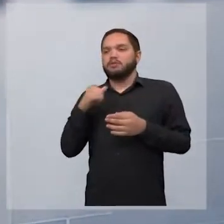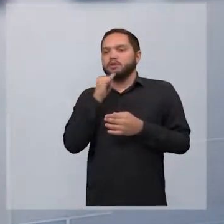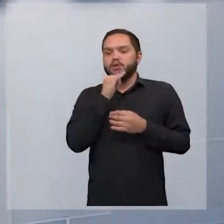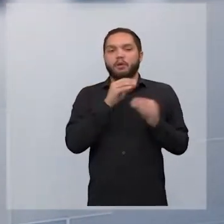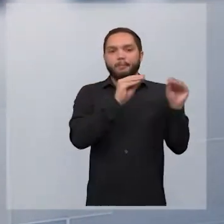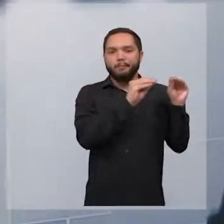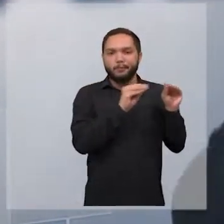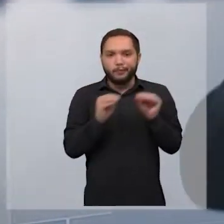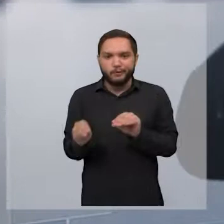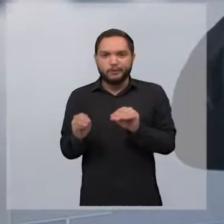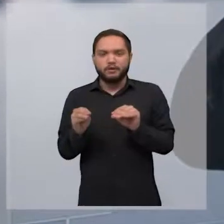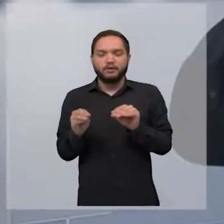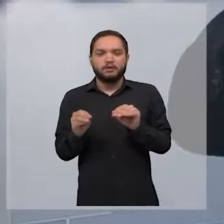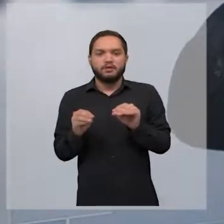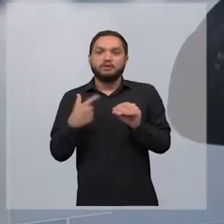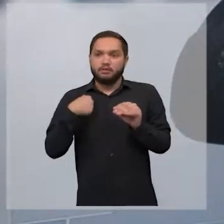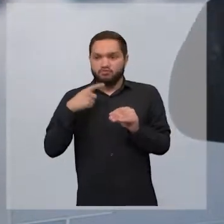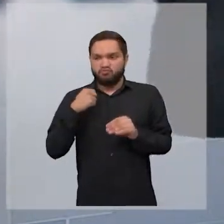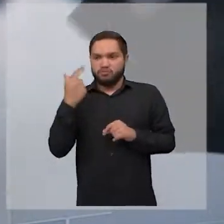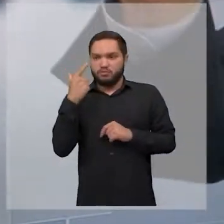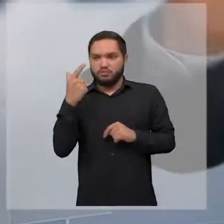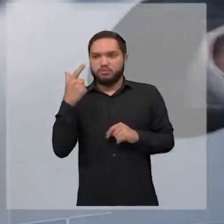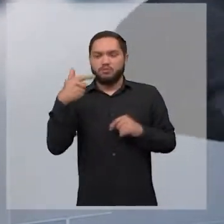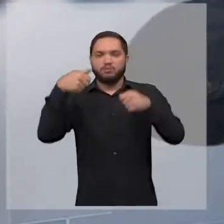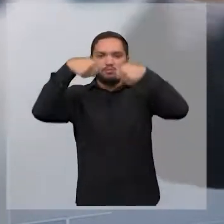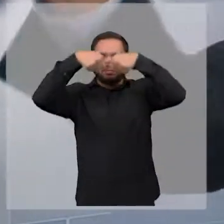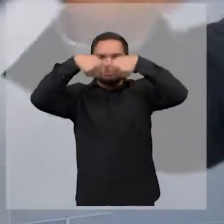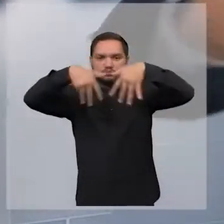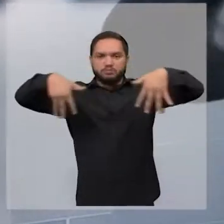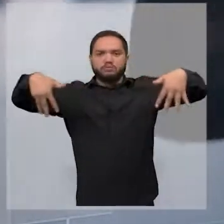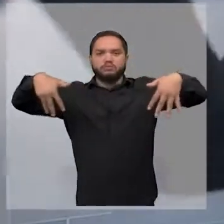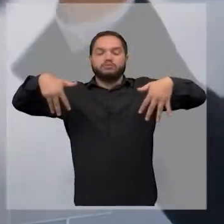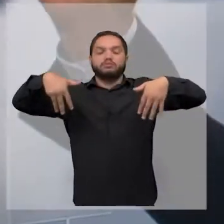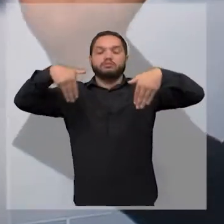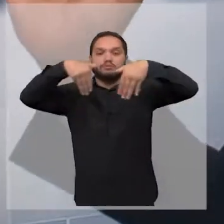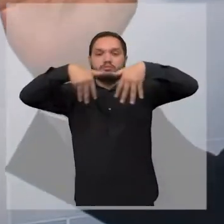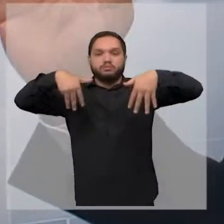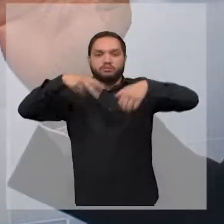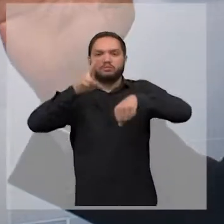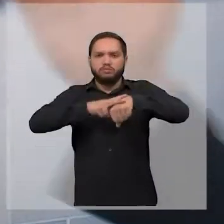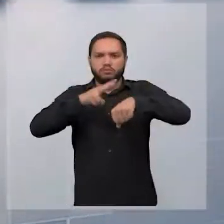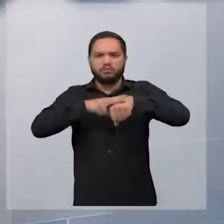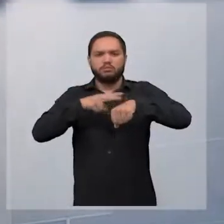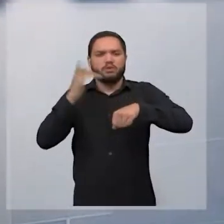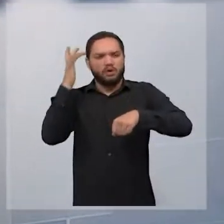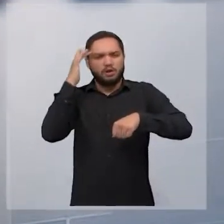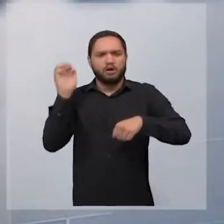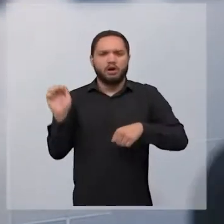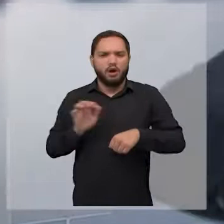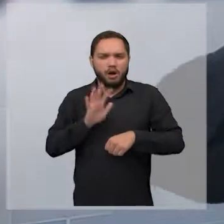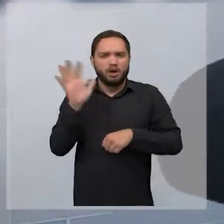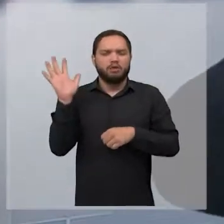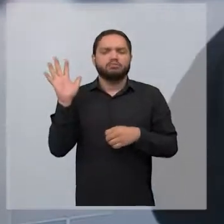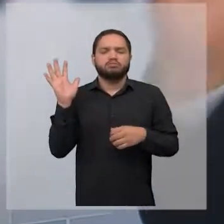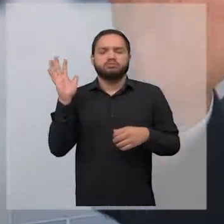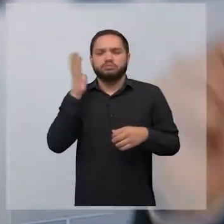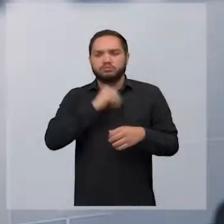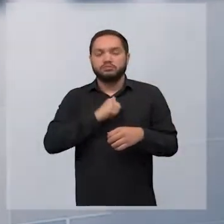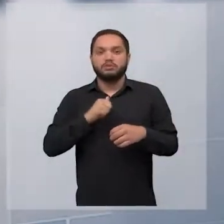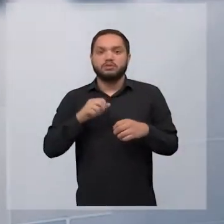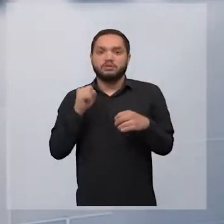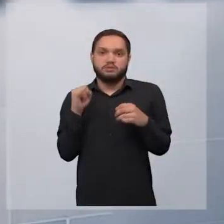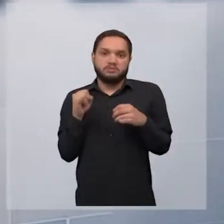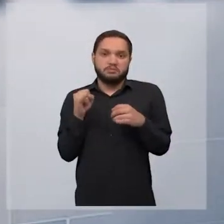ele vai botar uma cortina de vidro, cara, chique, bonita. Se ele não tiver muita condição, ele vai botar uma